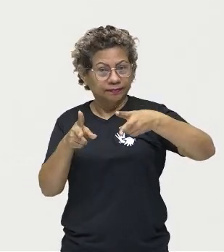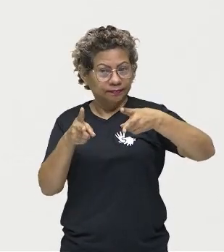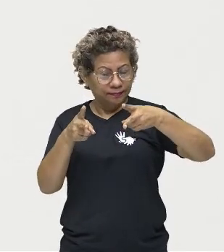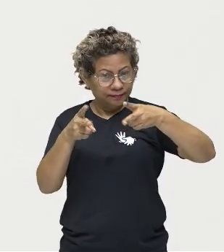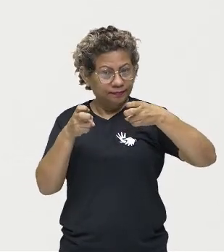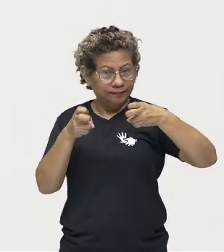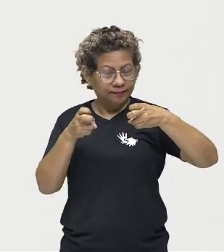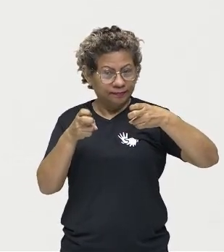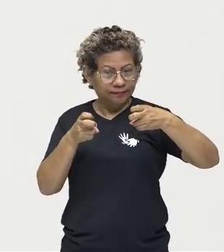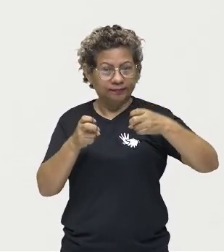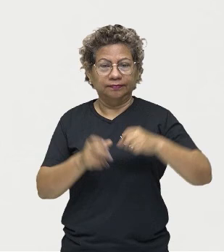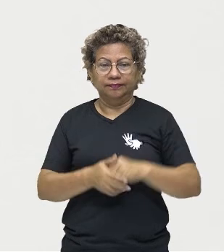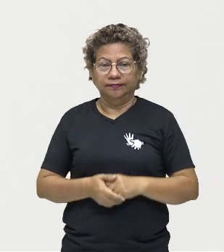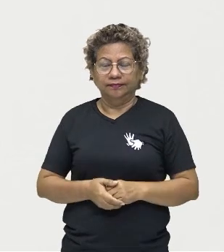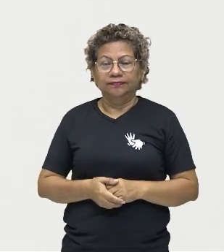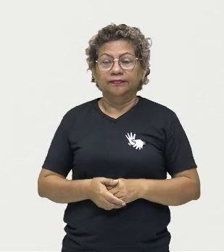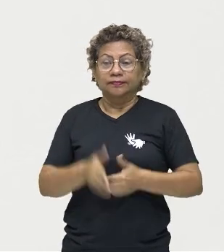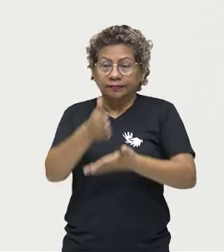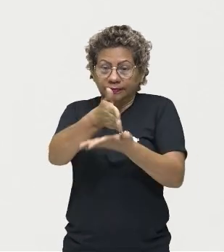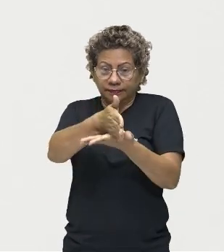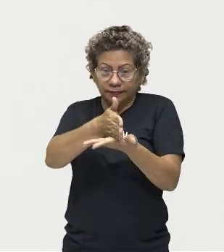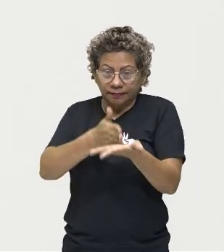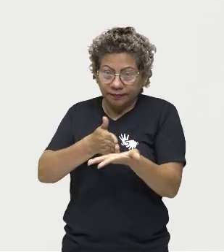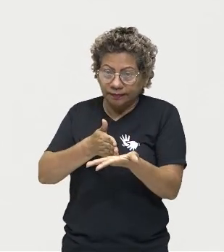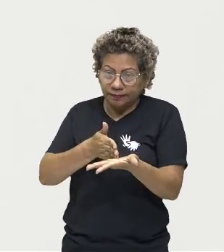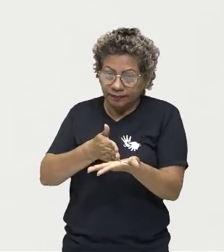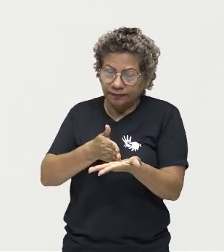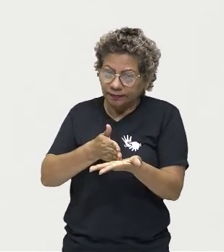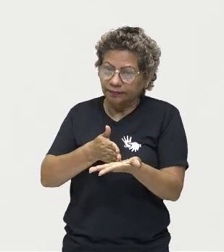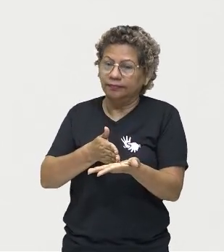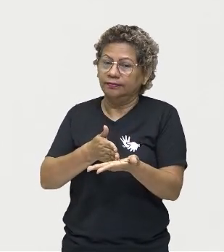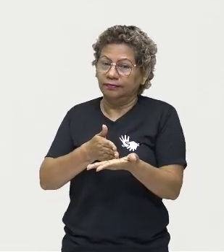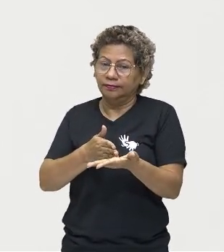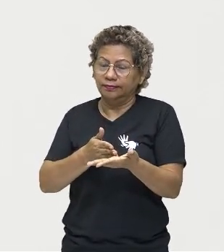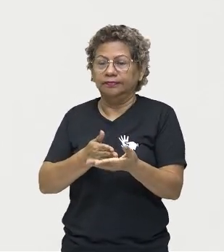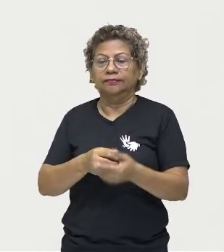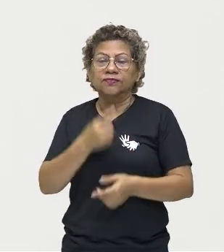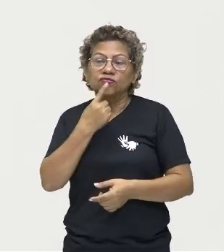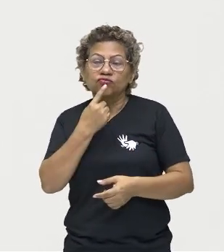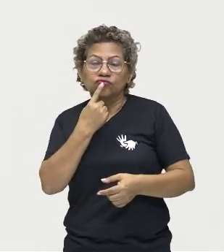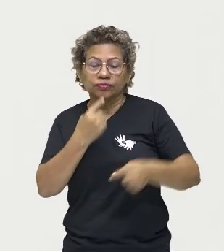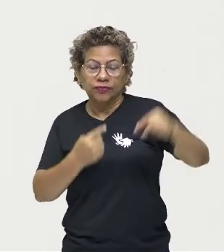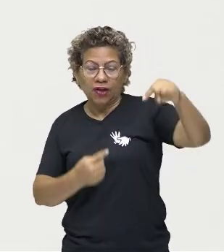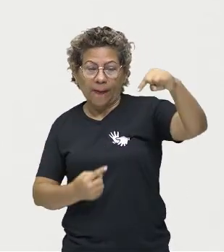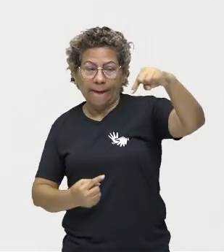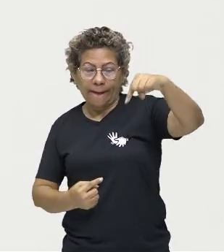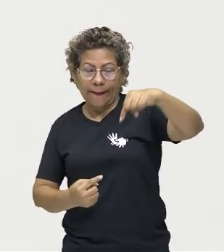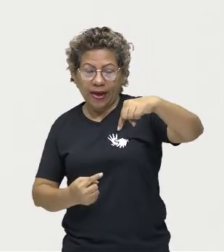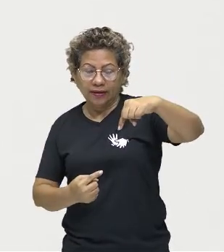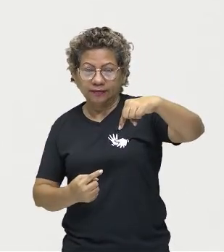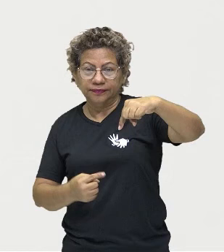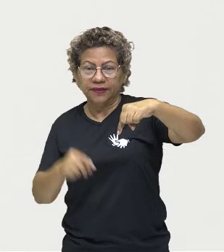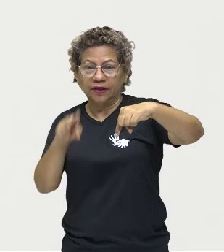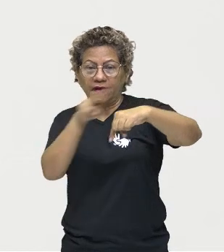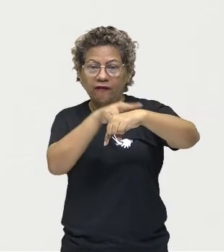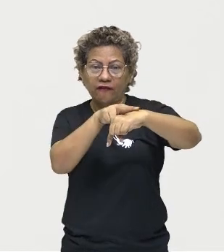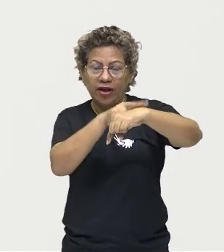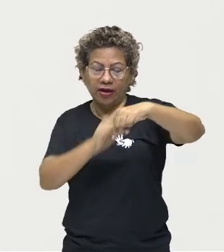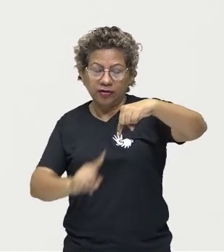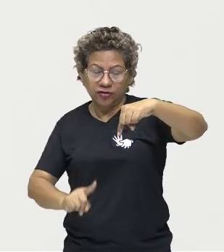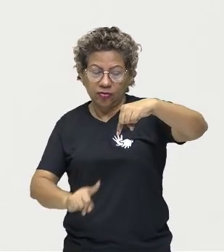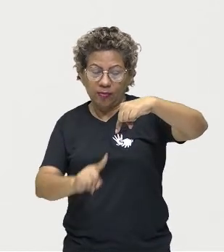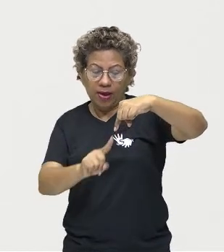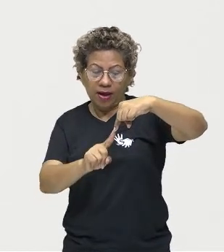Que esse segmento aqui é a metade desse outro segmento maior aqui. Então, se esse segmento